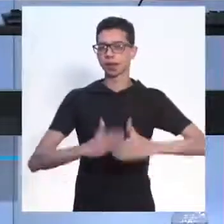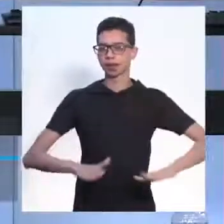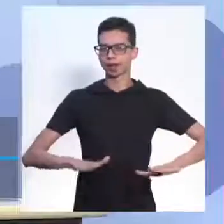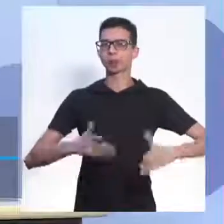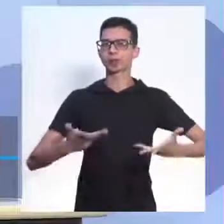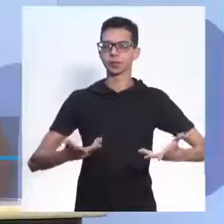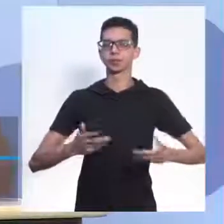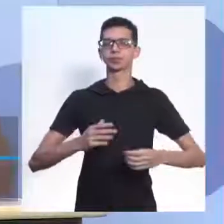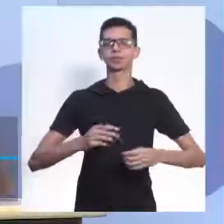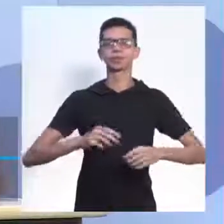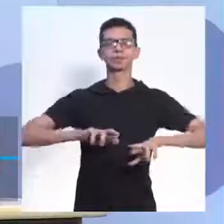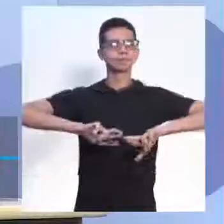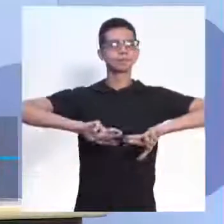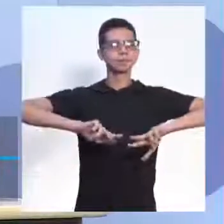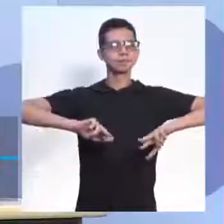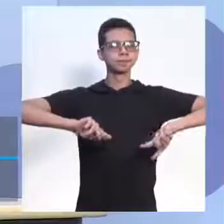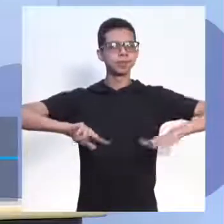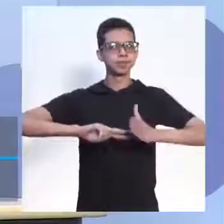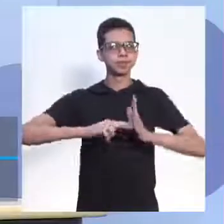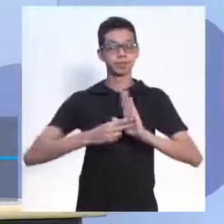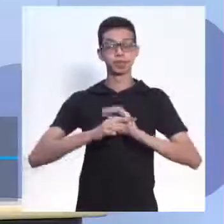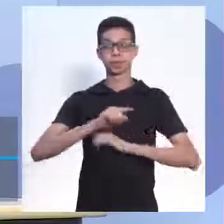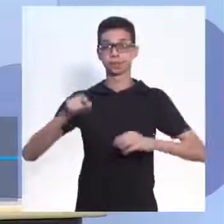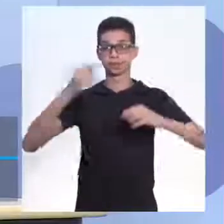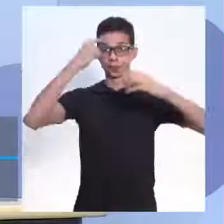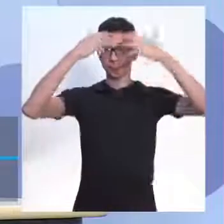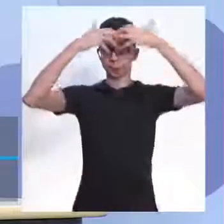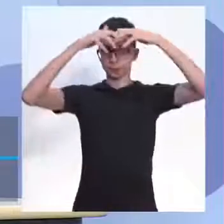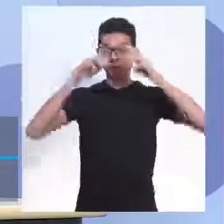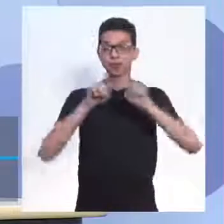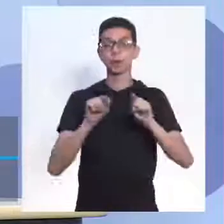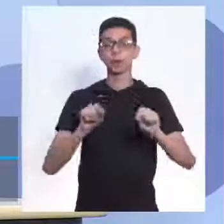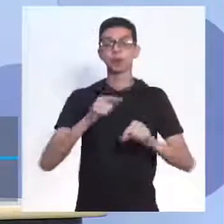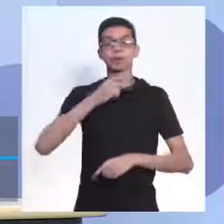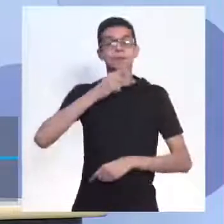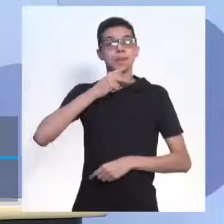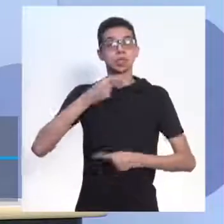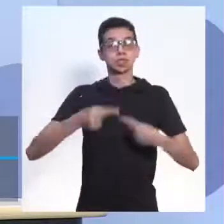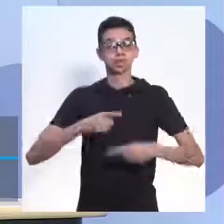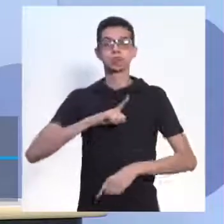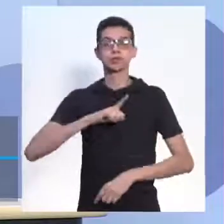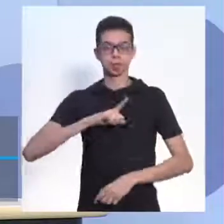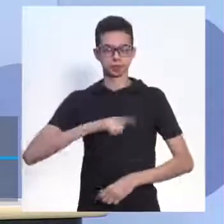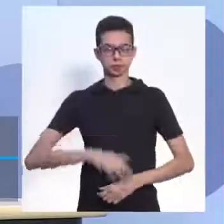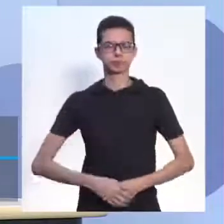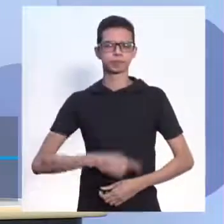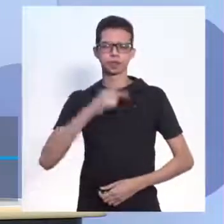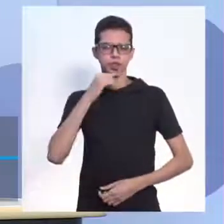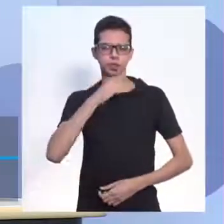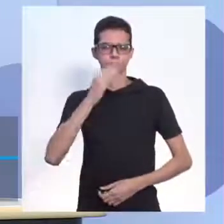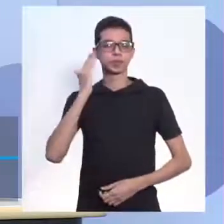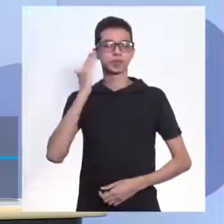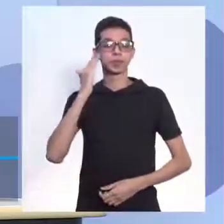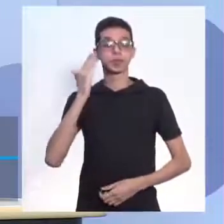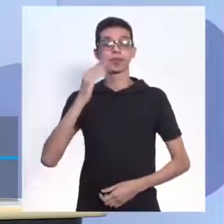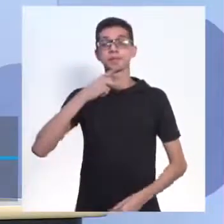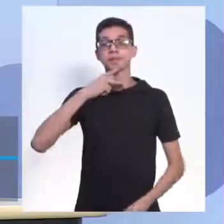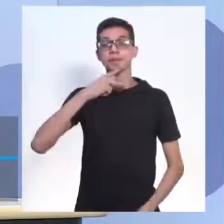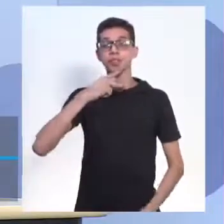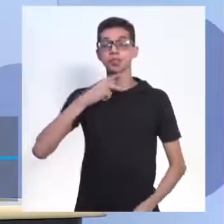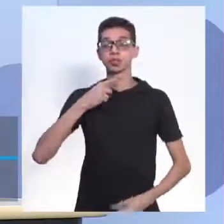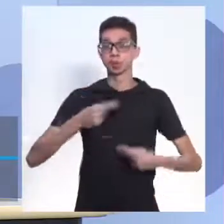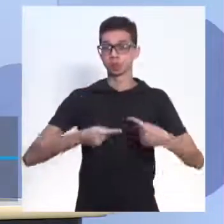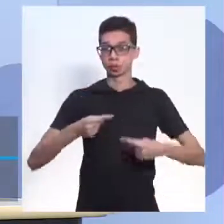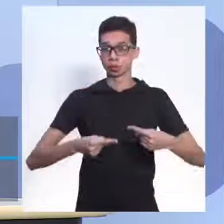e uma coisa que a gente tem que pensar é que assim existem partidos políticos e obviamente eles têm cada um deles tem